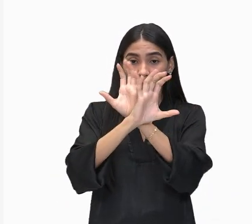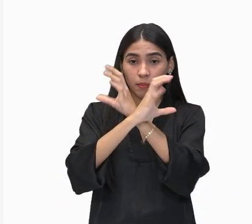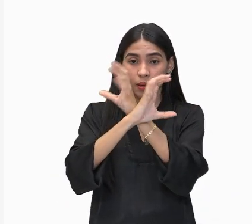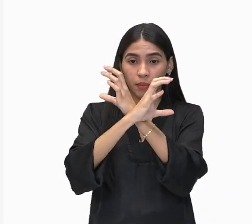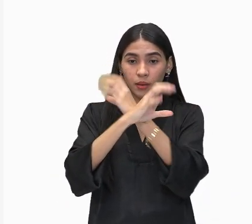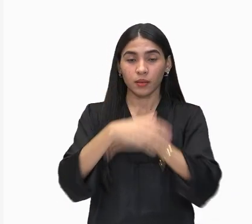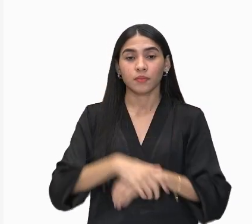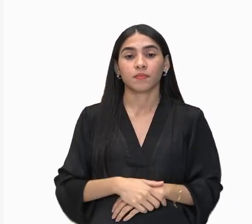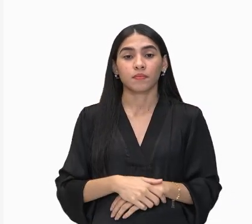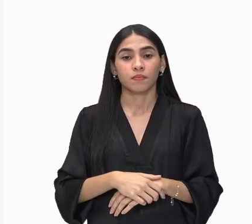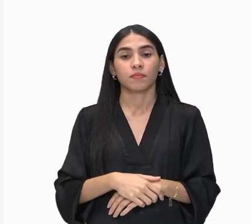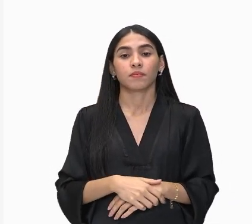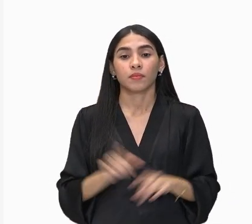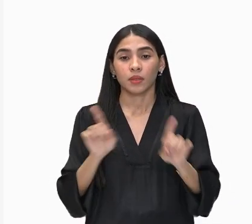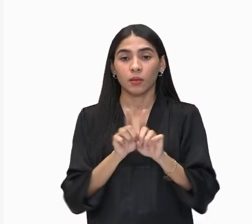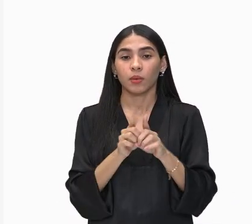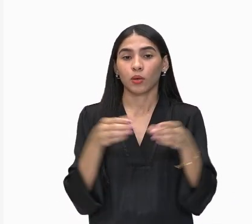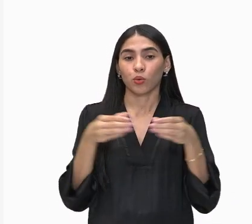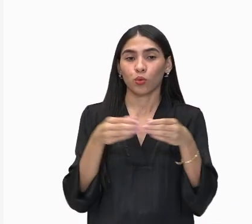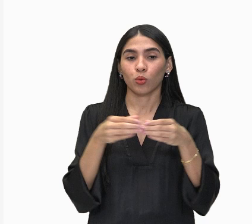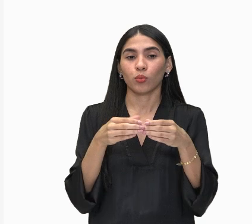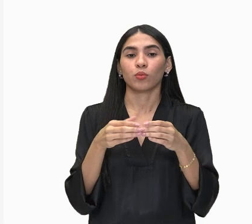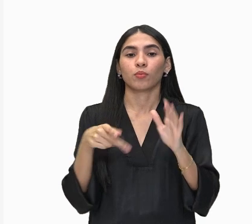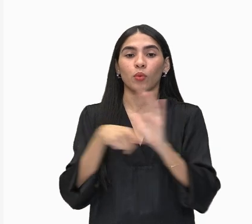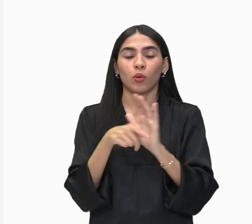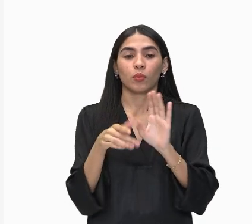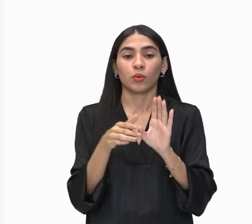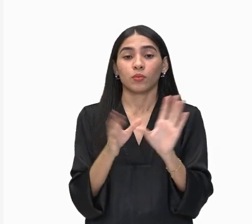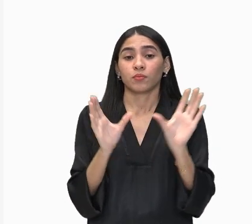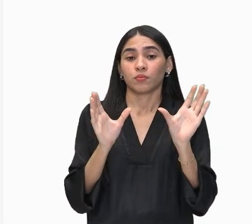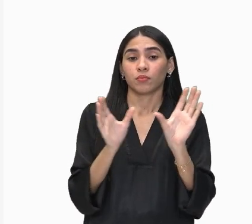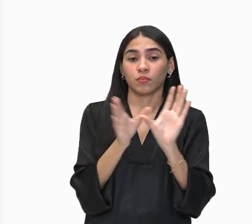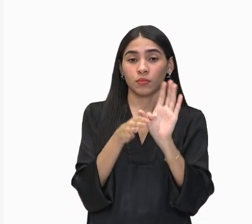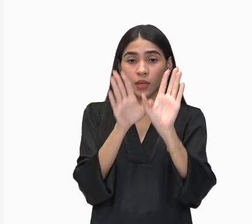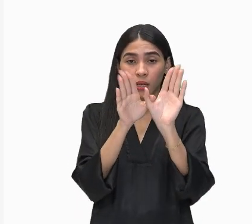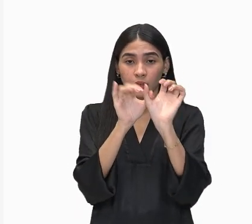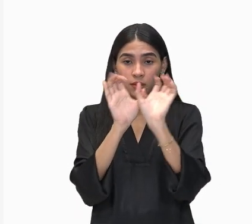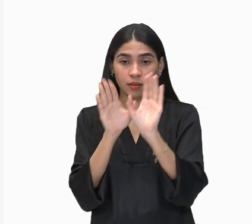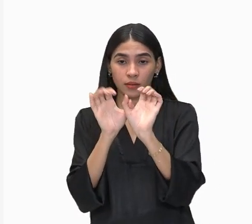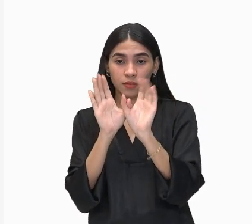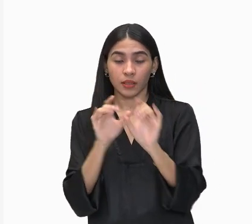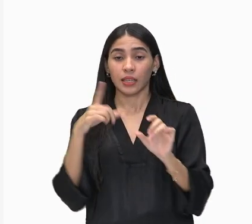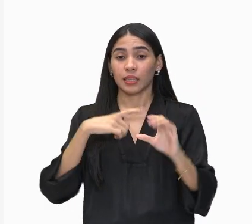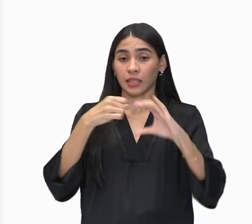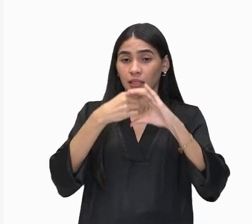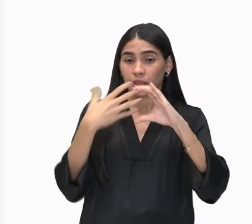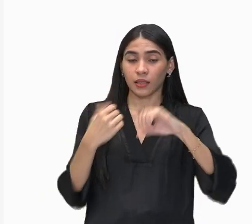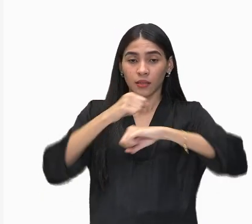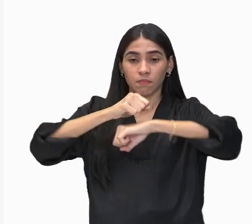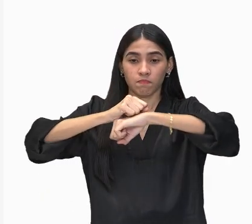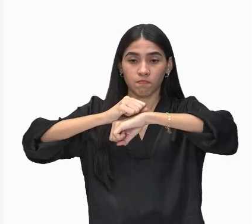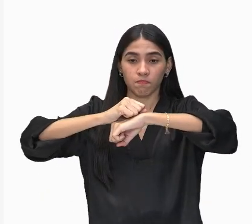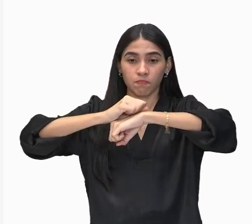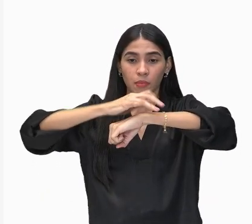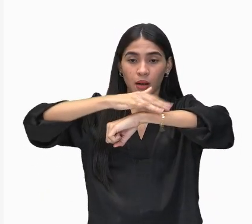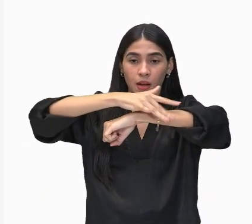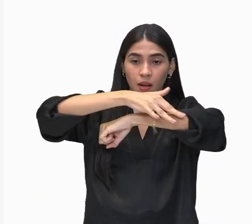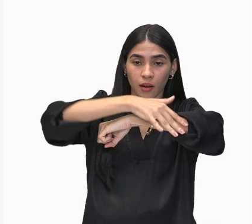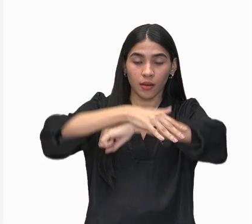mesmo nome, né? Classe das aves, e são caracterizados por possuírem penas,